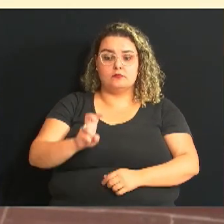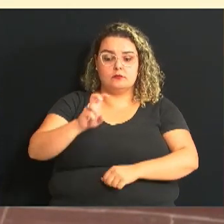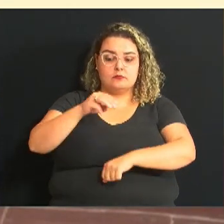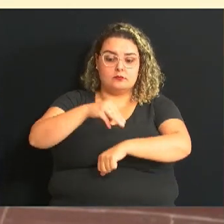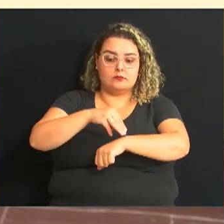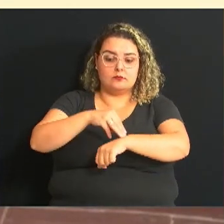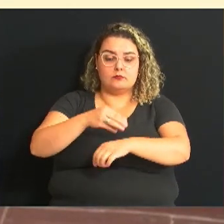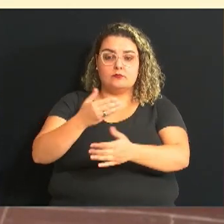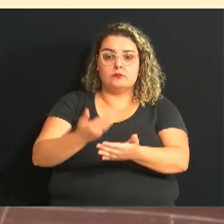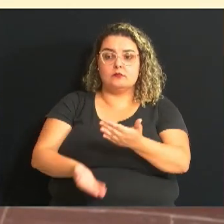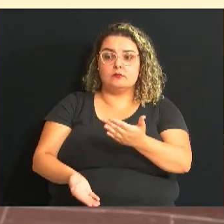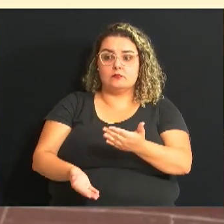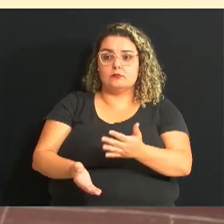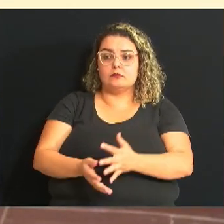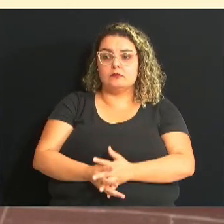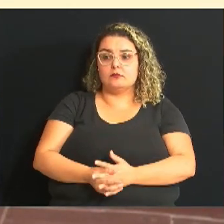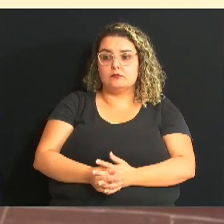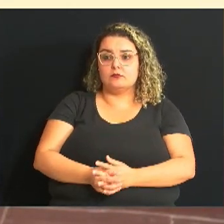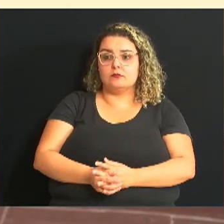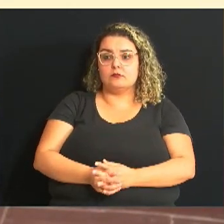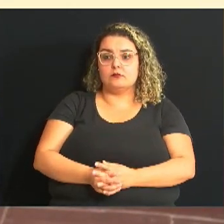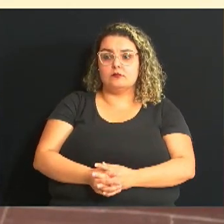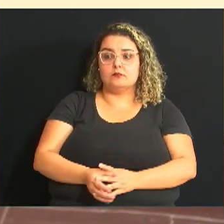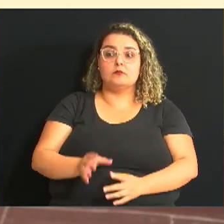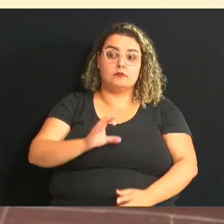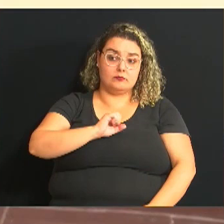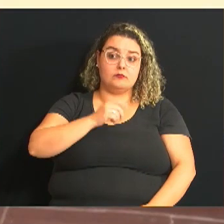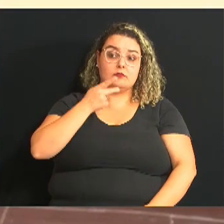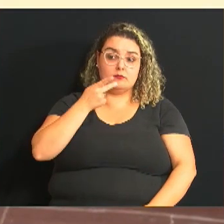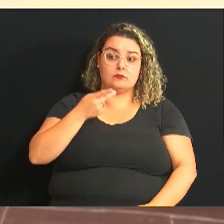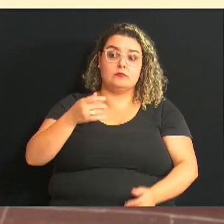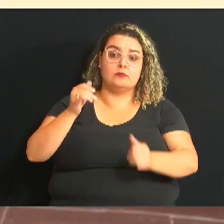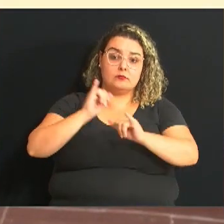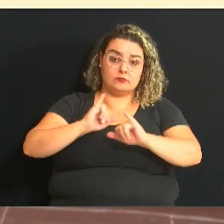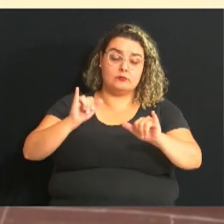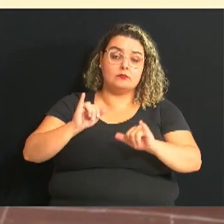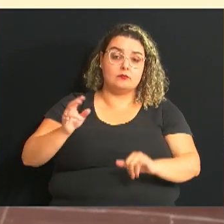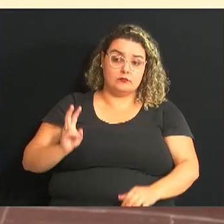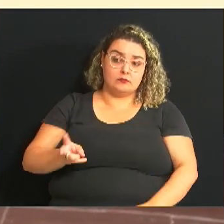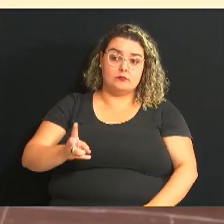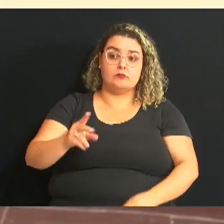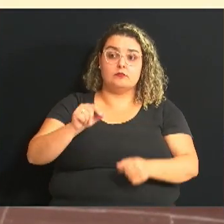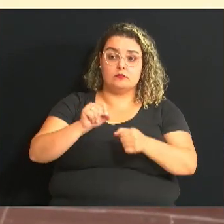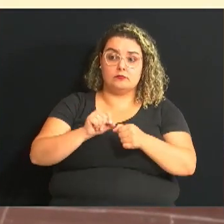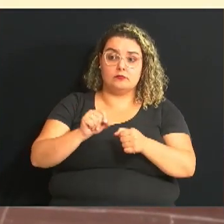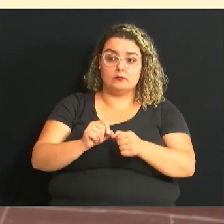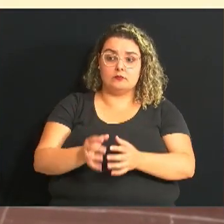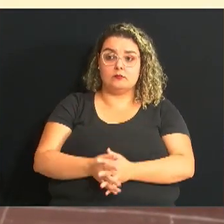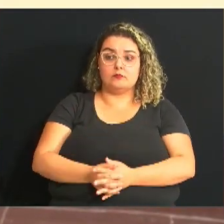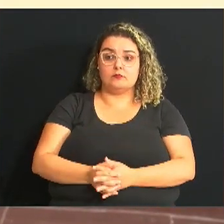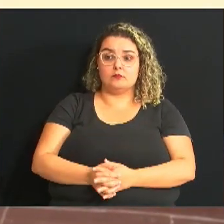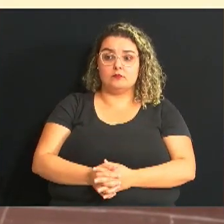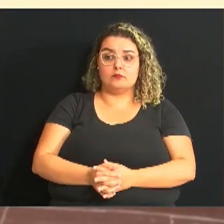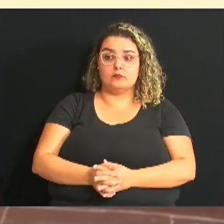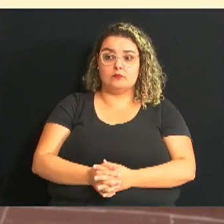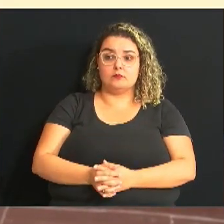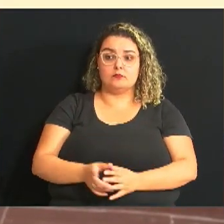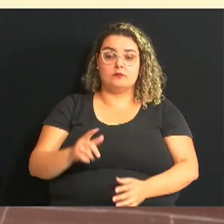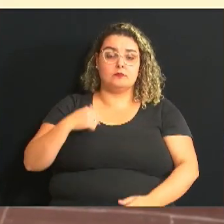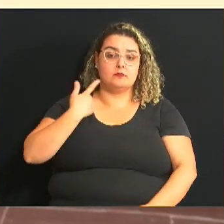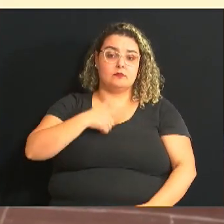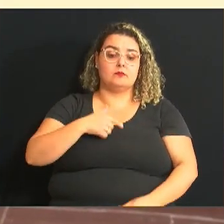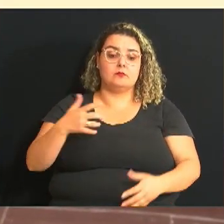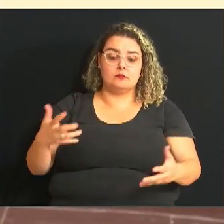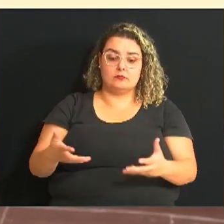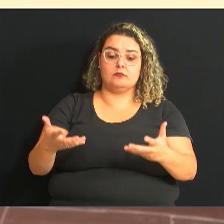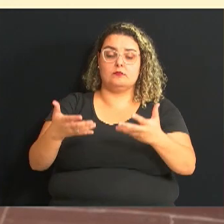perde. Eu gosto sempre de falar que é uma campanha permanente que nós fazemos. A gente dá uma intensificada